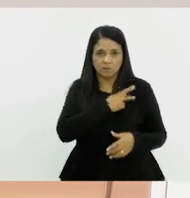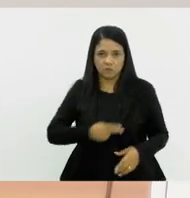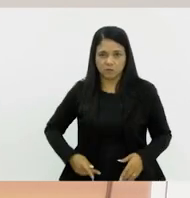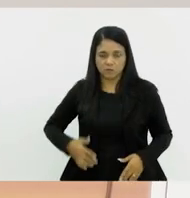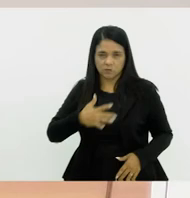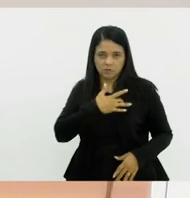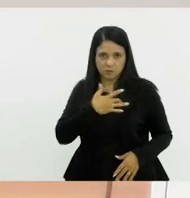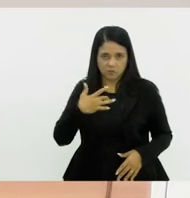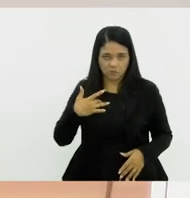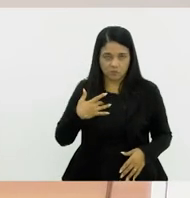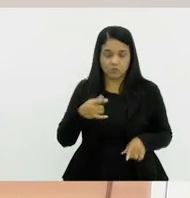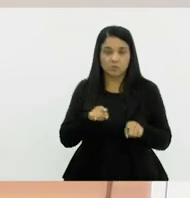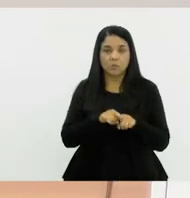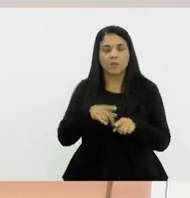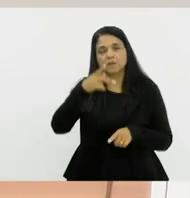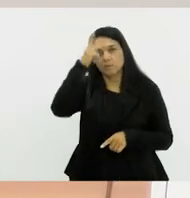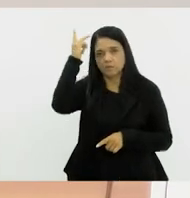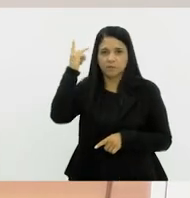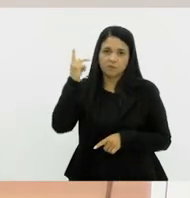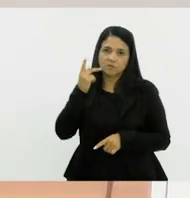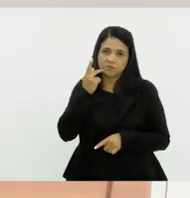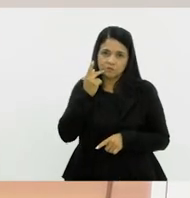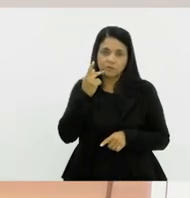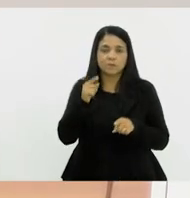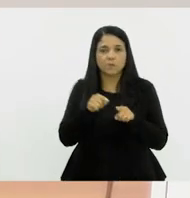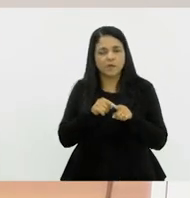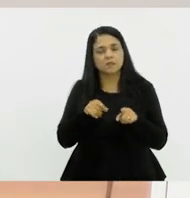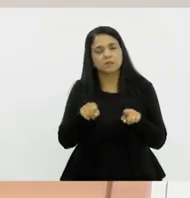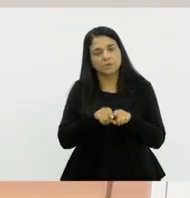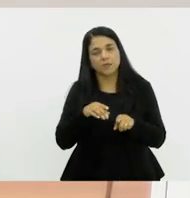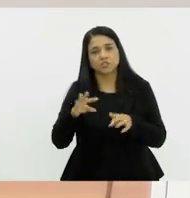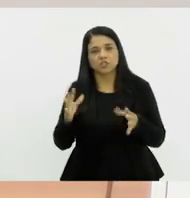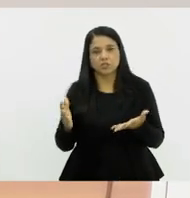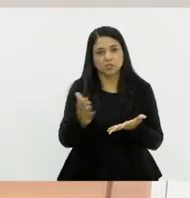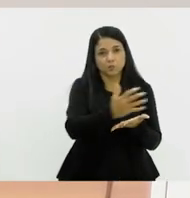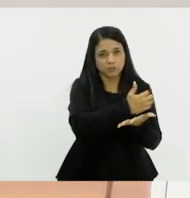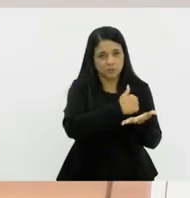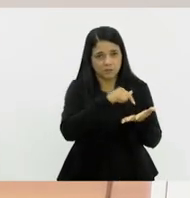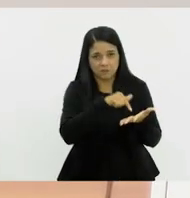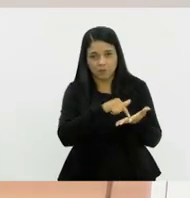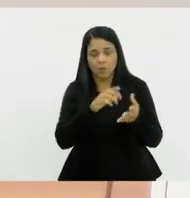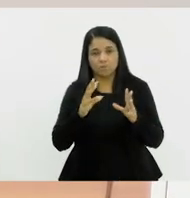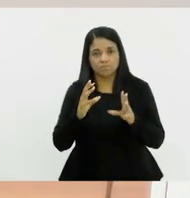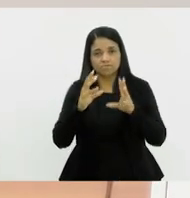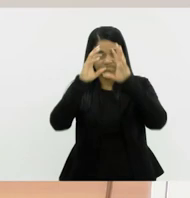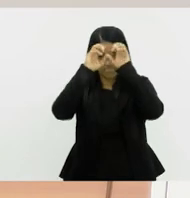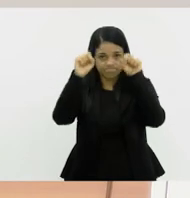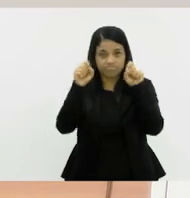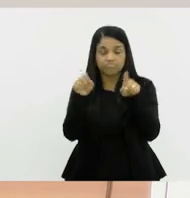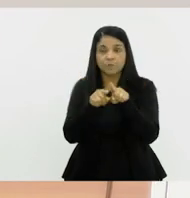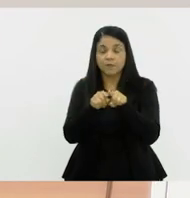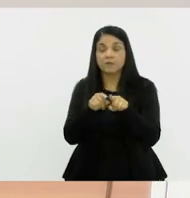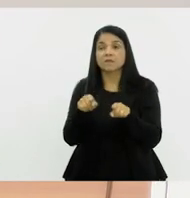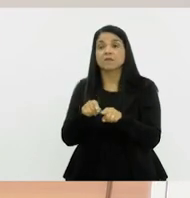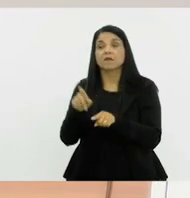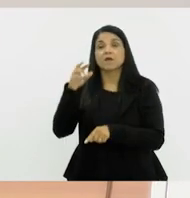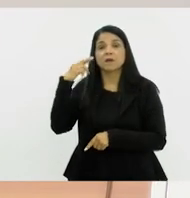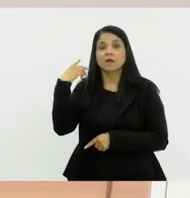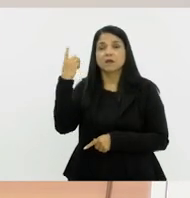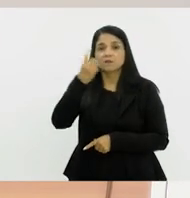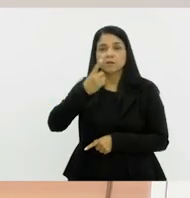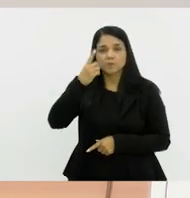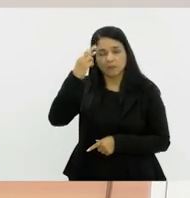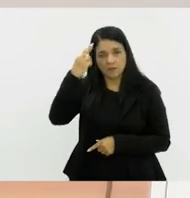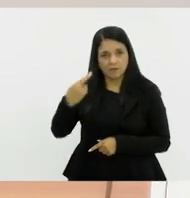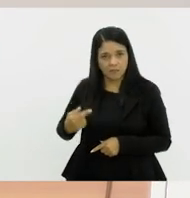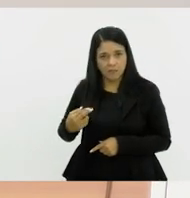Paulo tem assento na Comissão de Tributação, a deputada Renata preside a Comissão